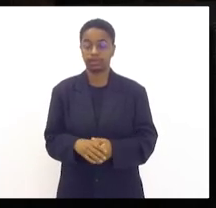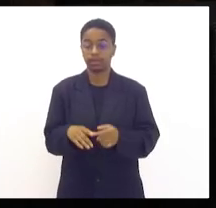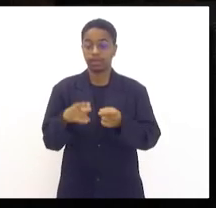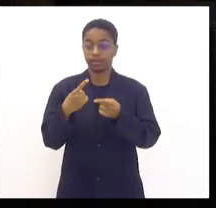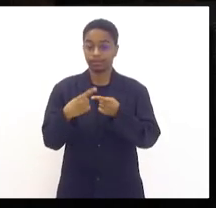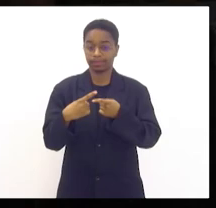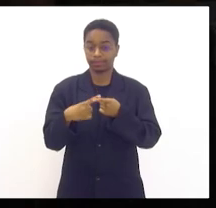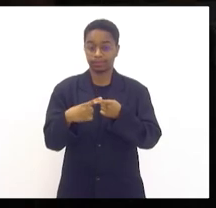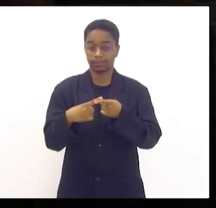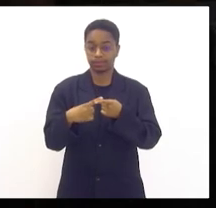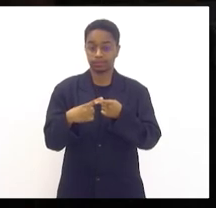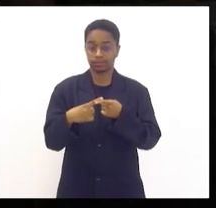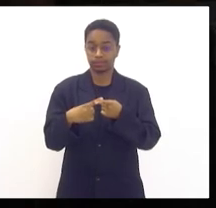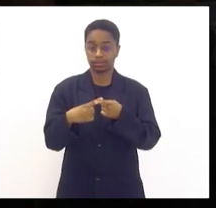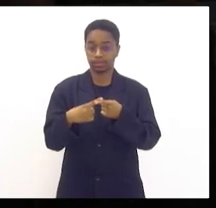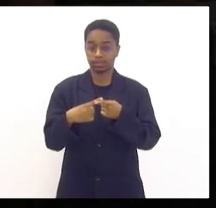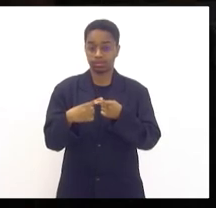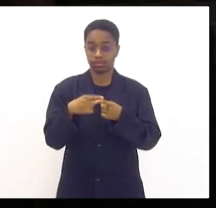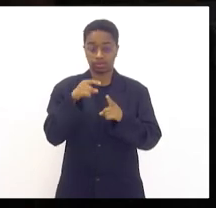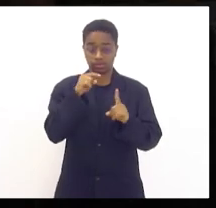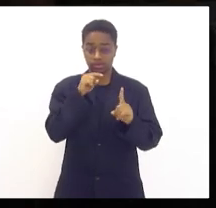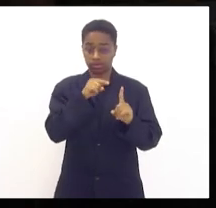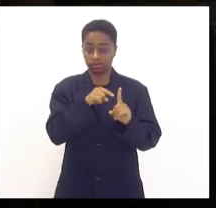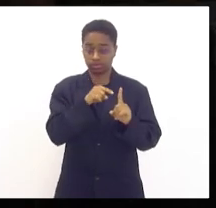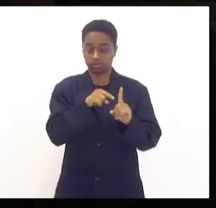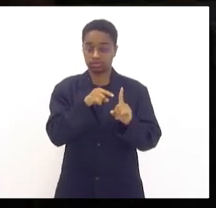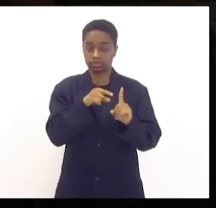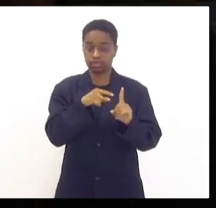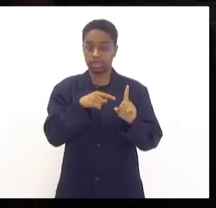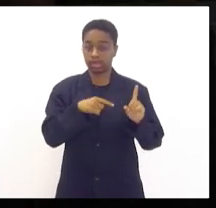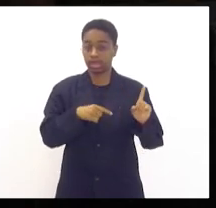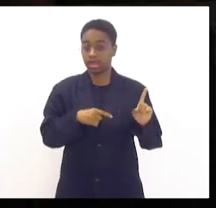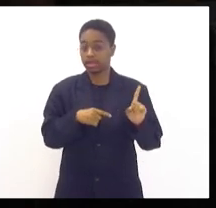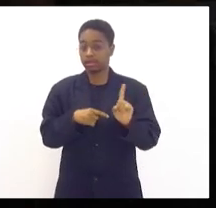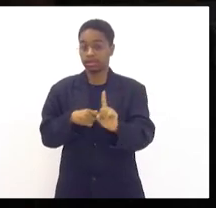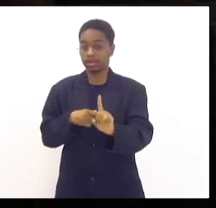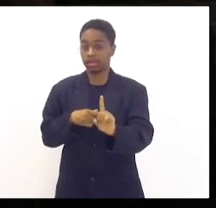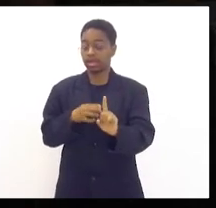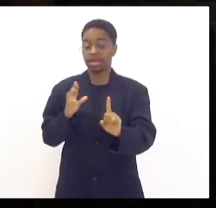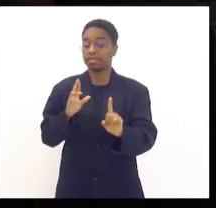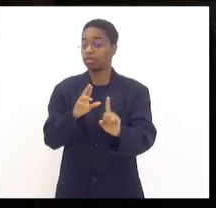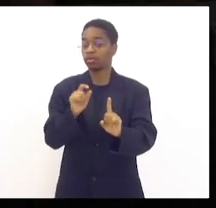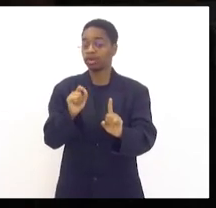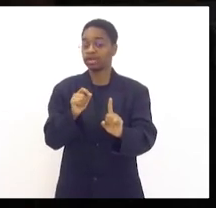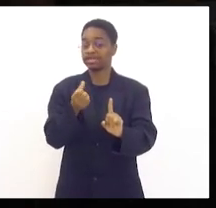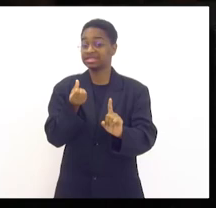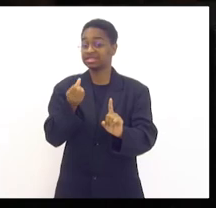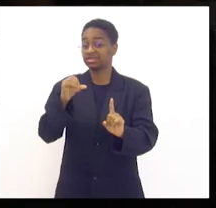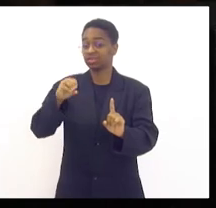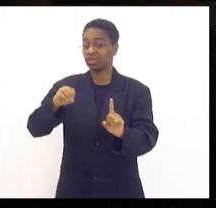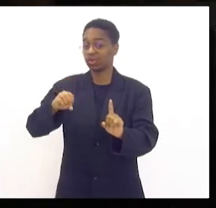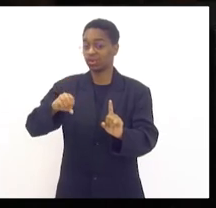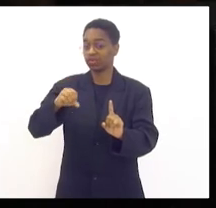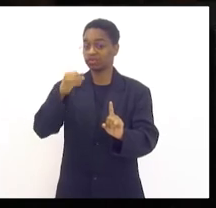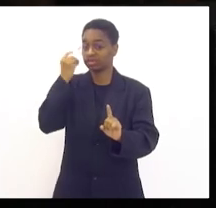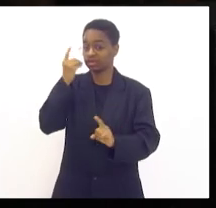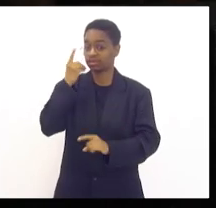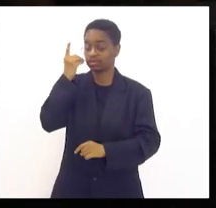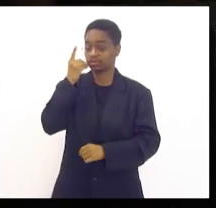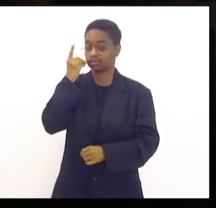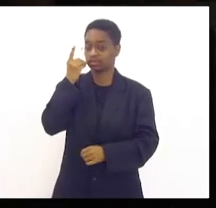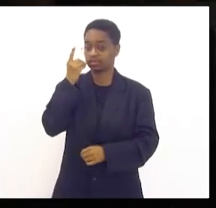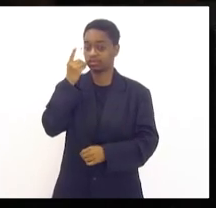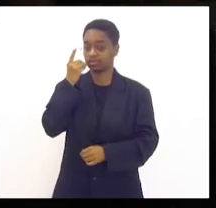figura ali está representando os outros 69 parlamentares. Porque,